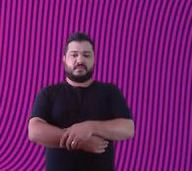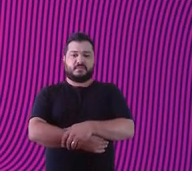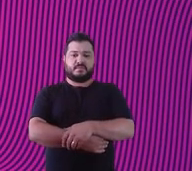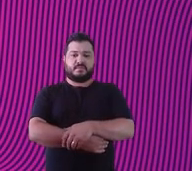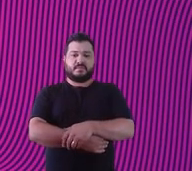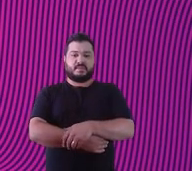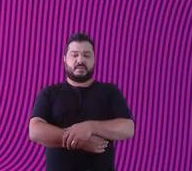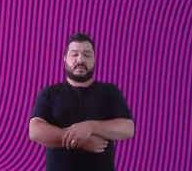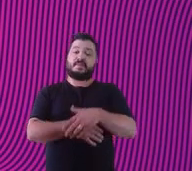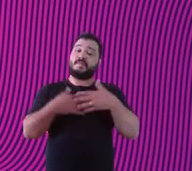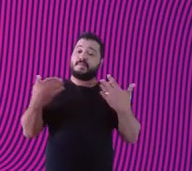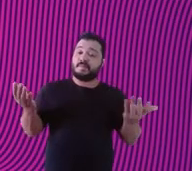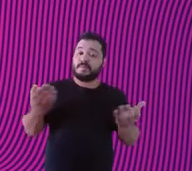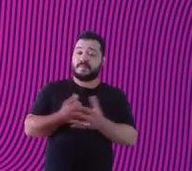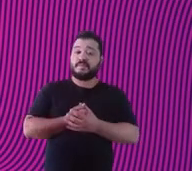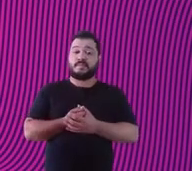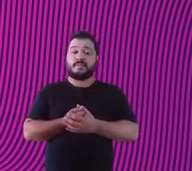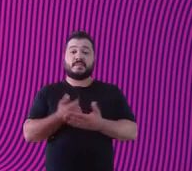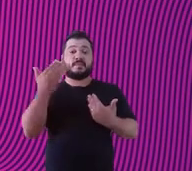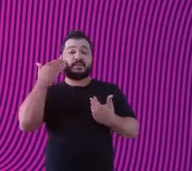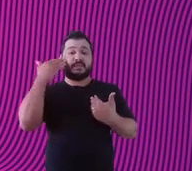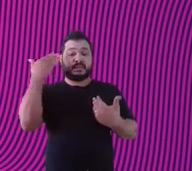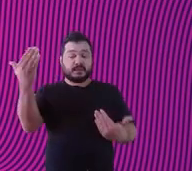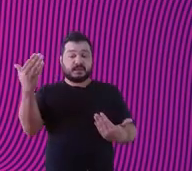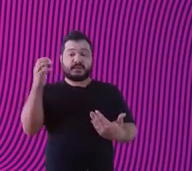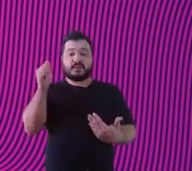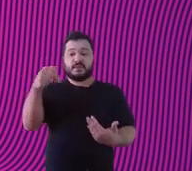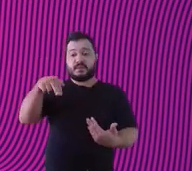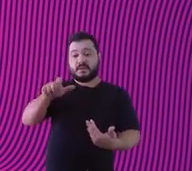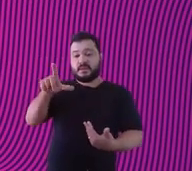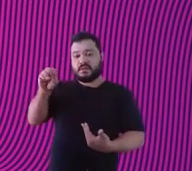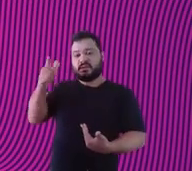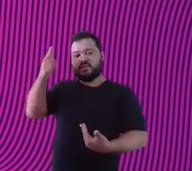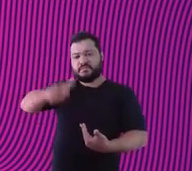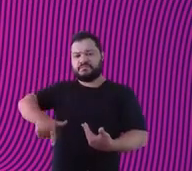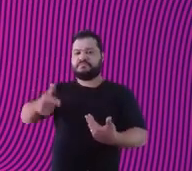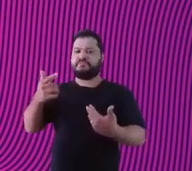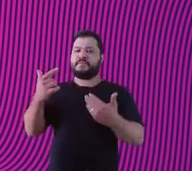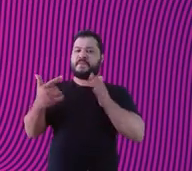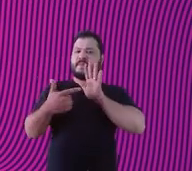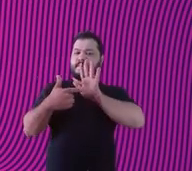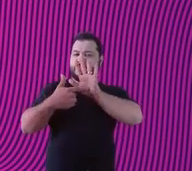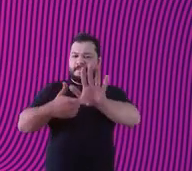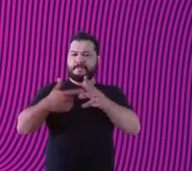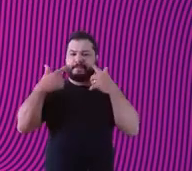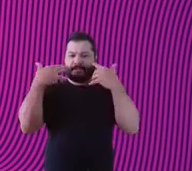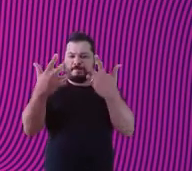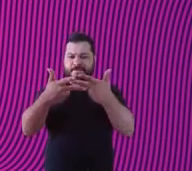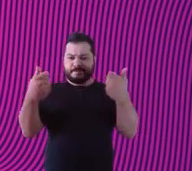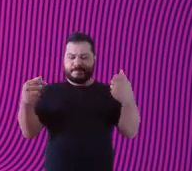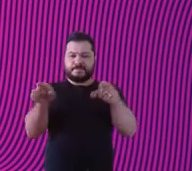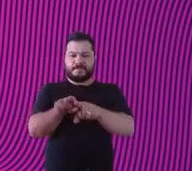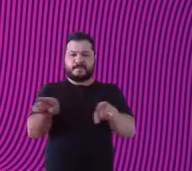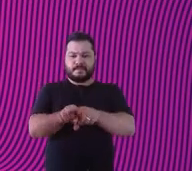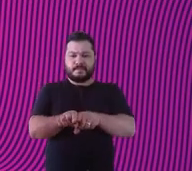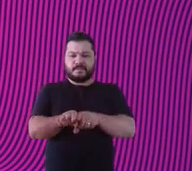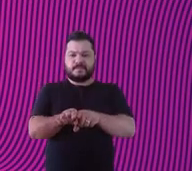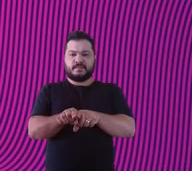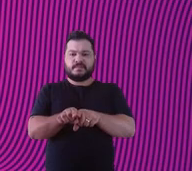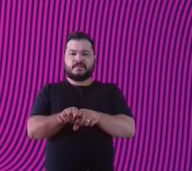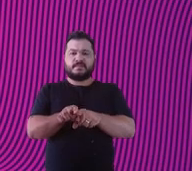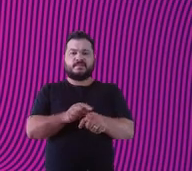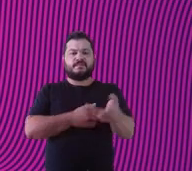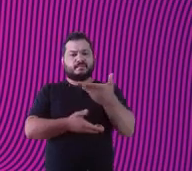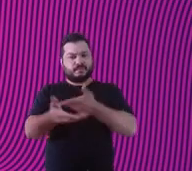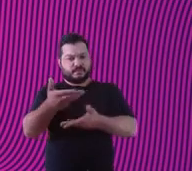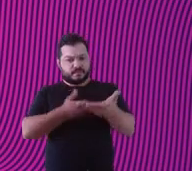é bom pessoal é muito obrigado anjo para mais uma brilhante apresentação e também essas grandes